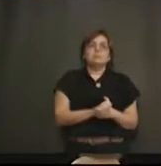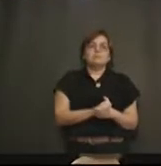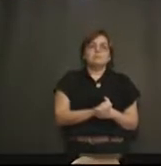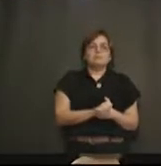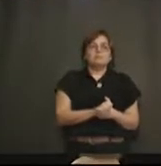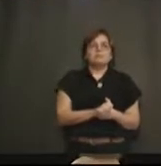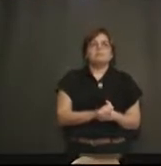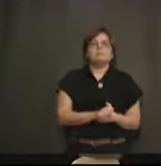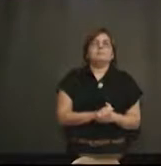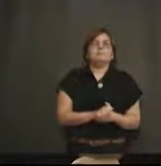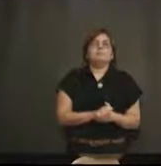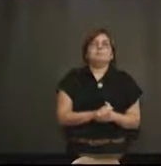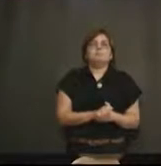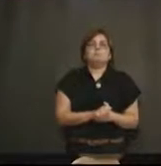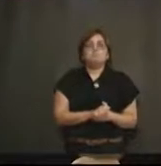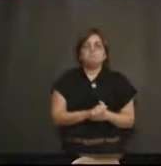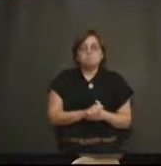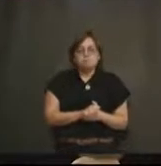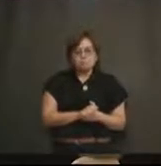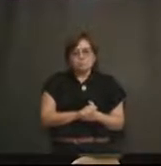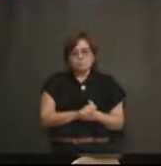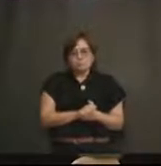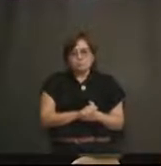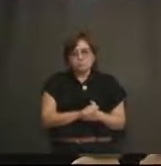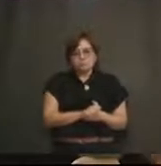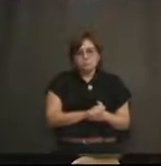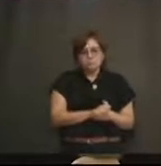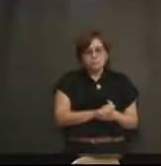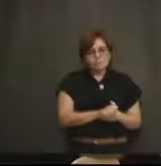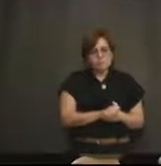Obrigado. Acho que dá.